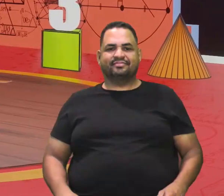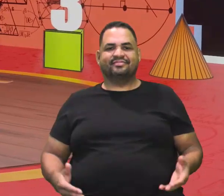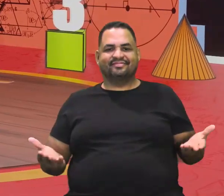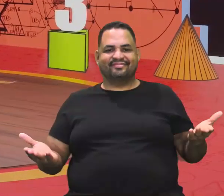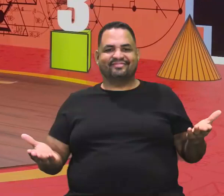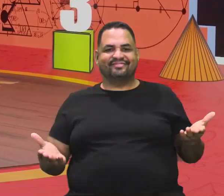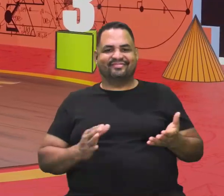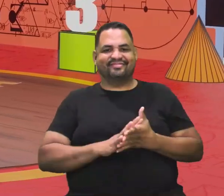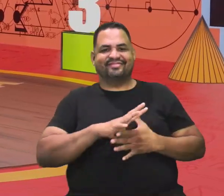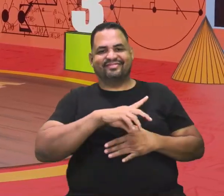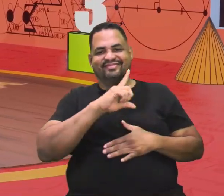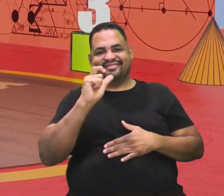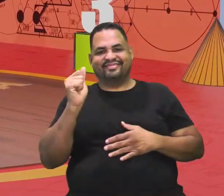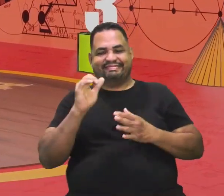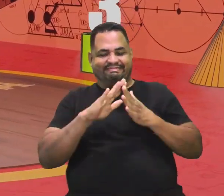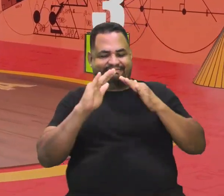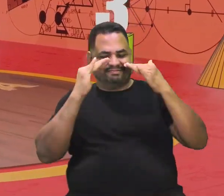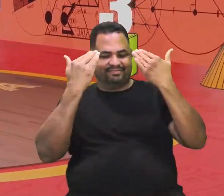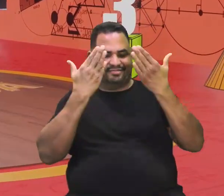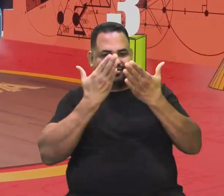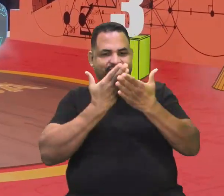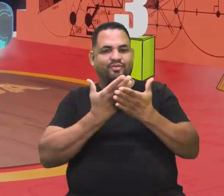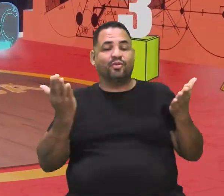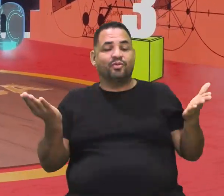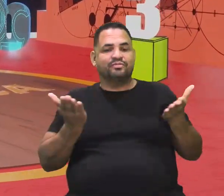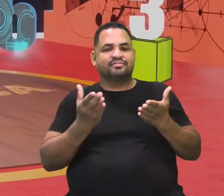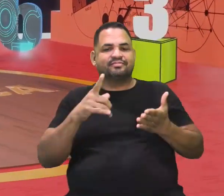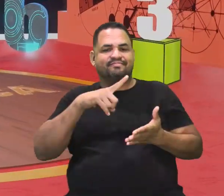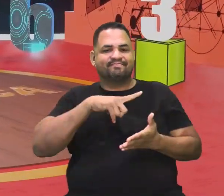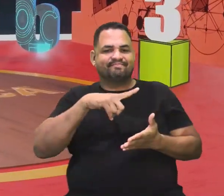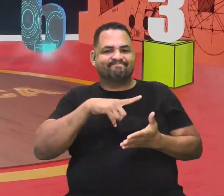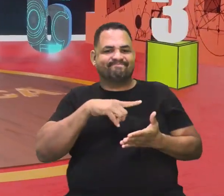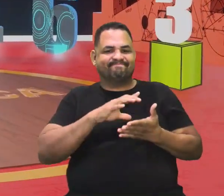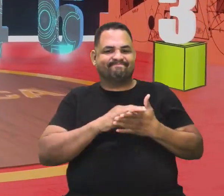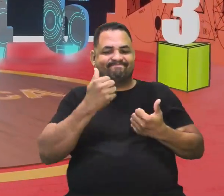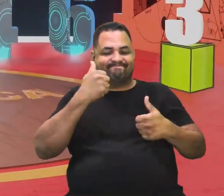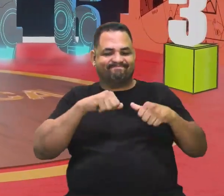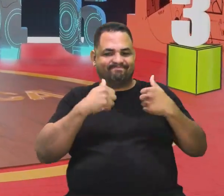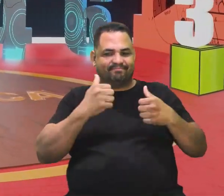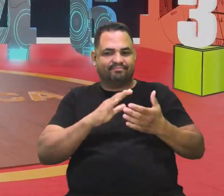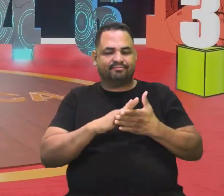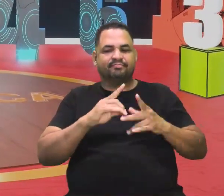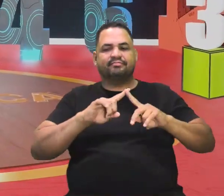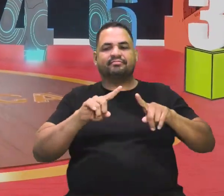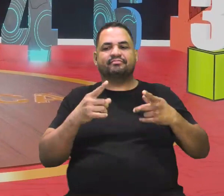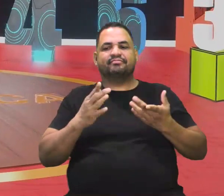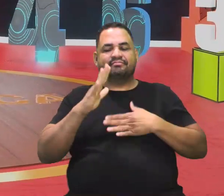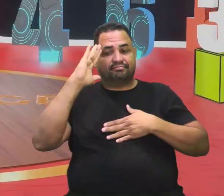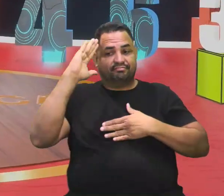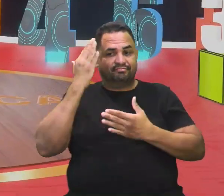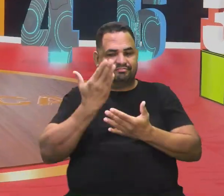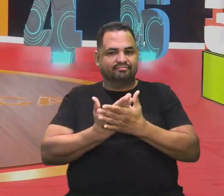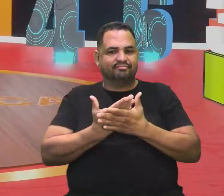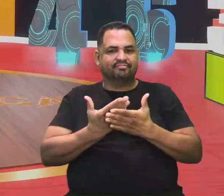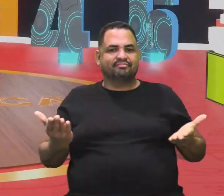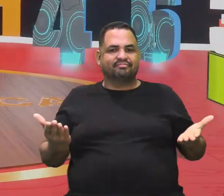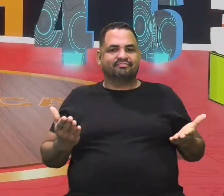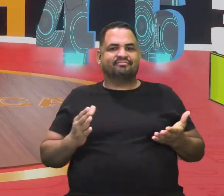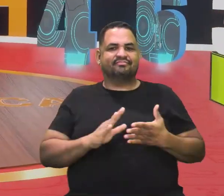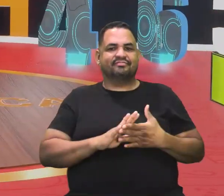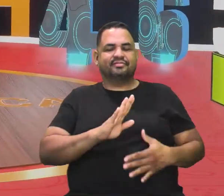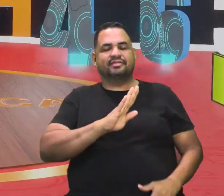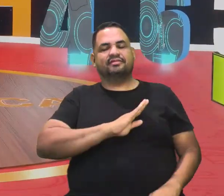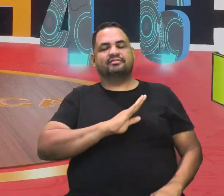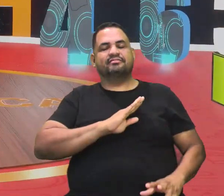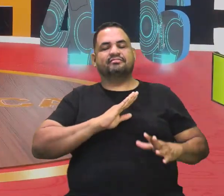E dia de concentração, porque hoje temos a avaliação. Mas eu acredito que Coração